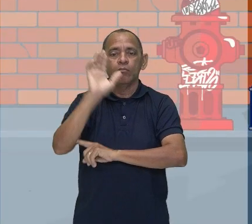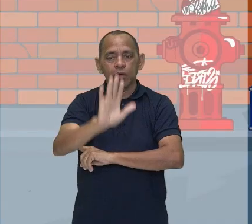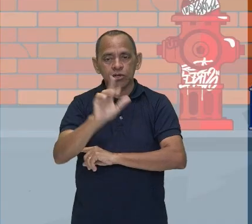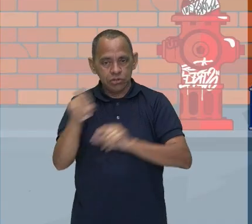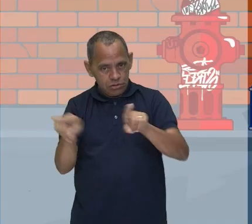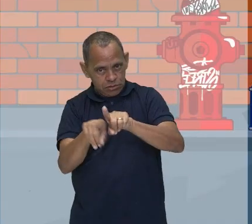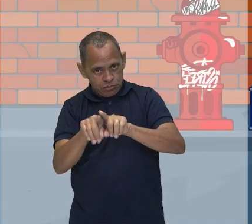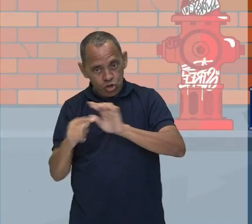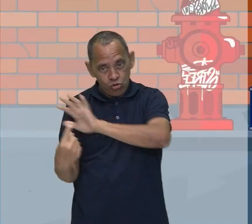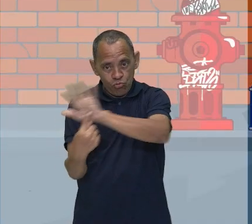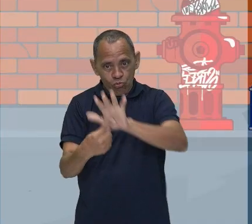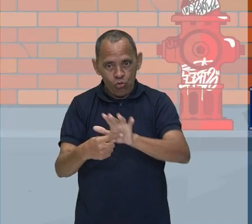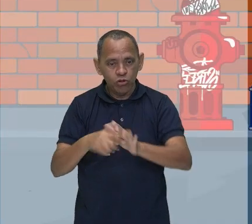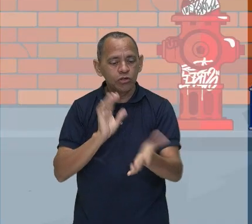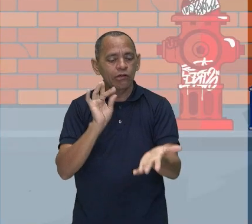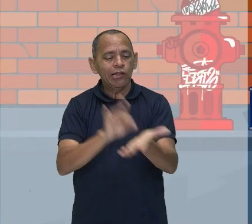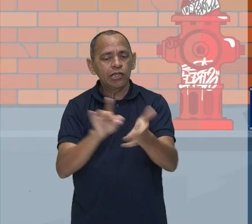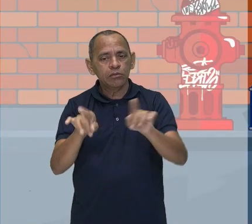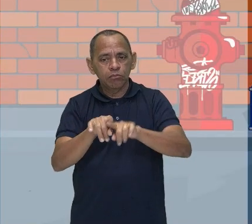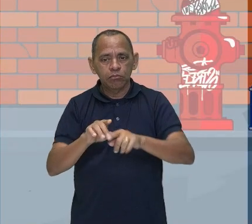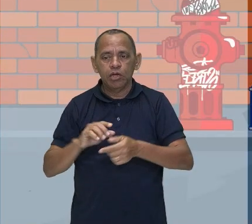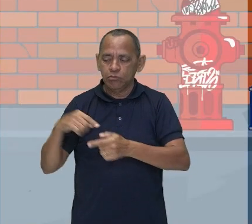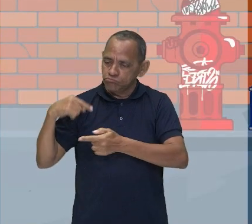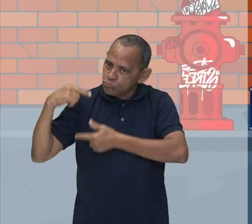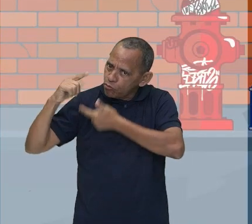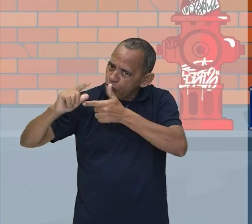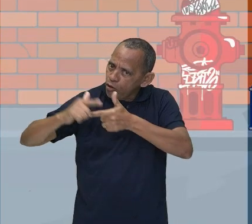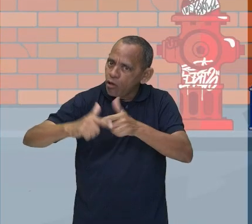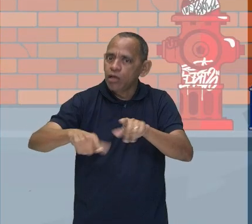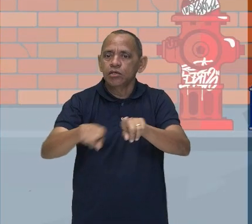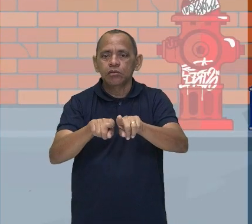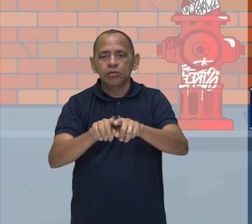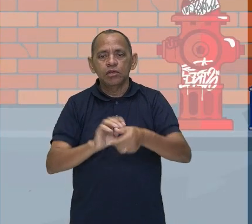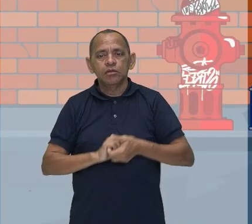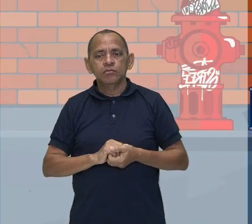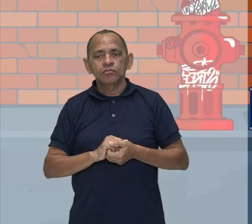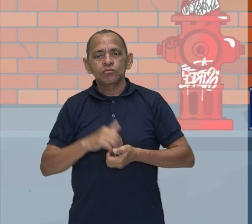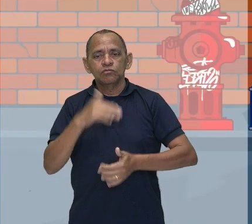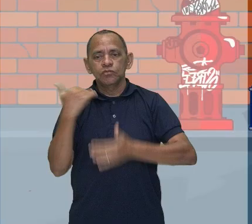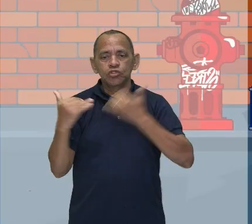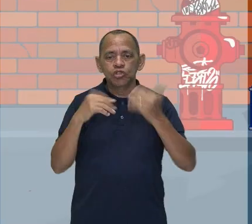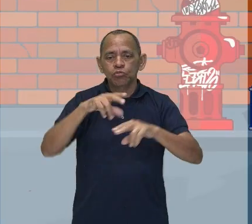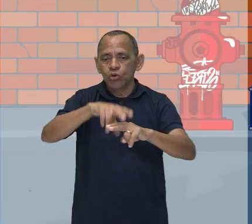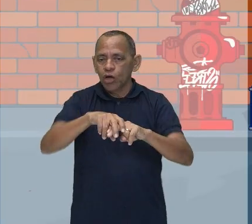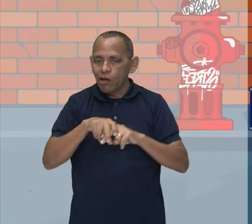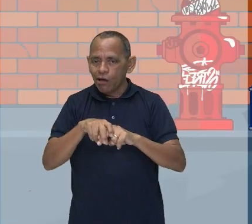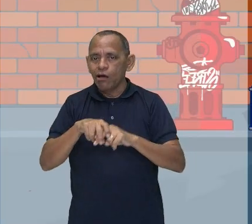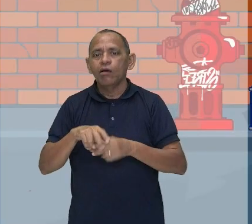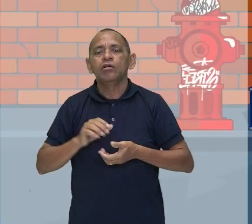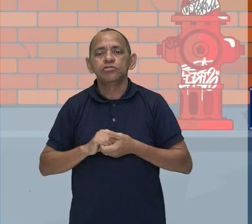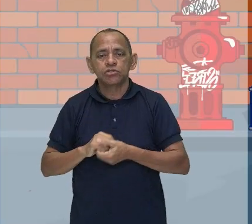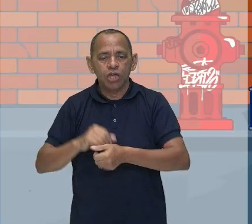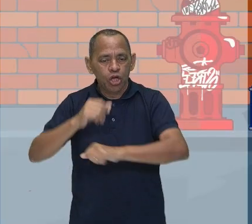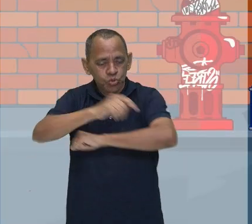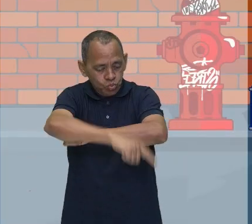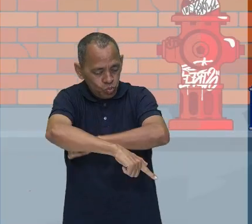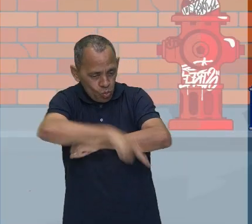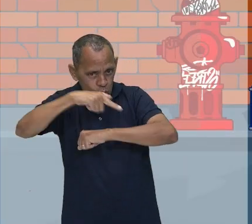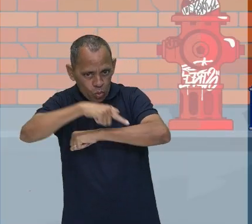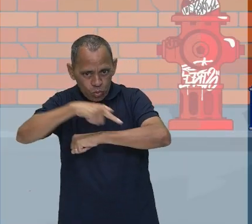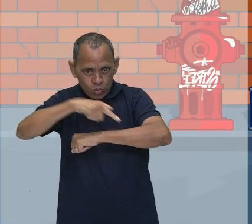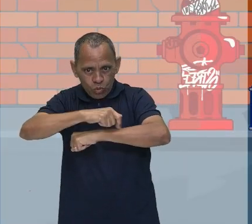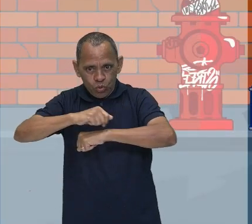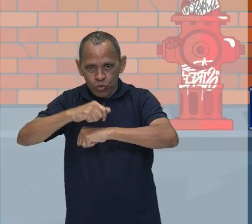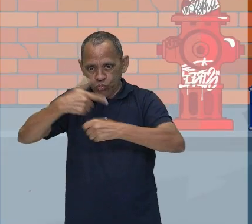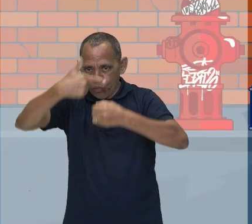vem passando. Então veja aí a crítica, né, que estão se matando por questão do petróleo, por questões financeiras, e esquecendo de